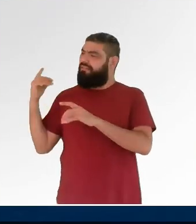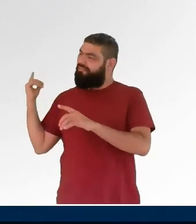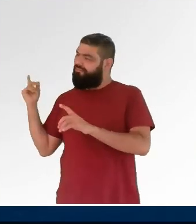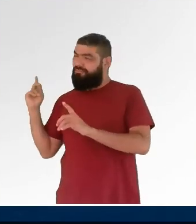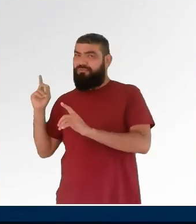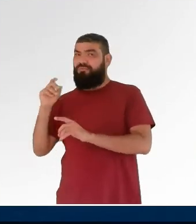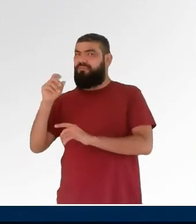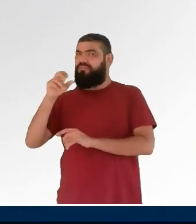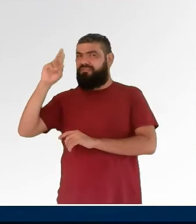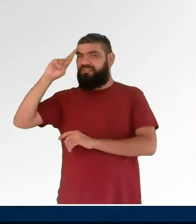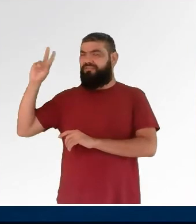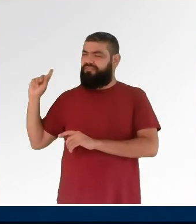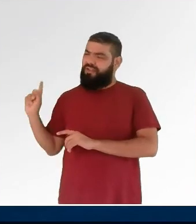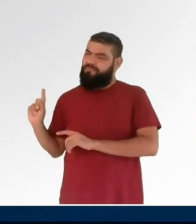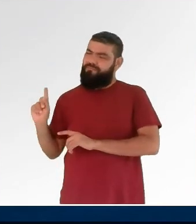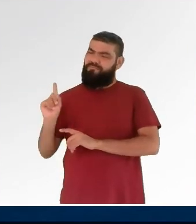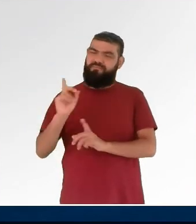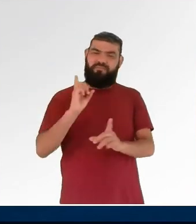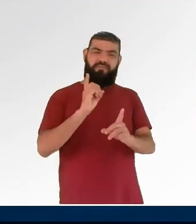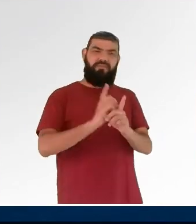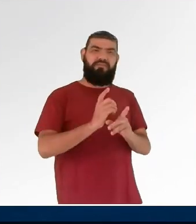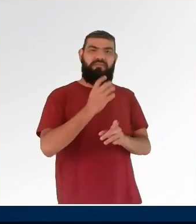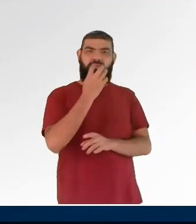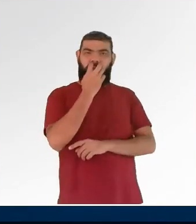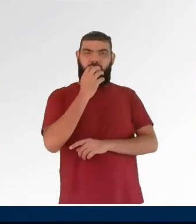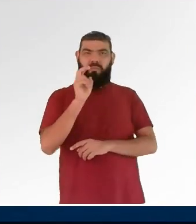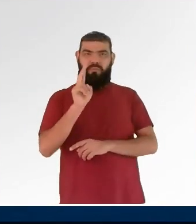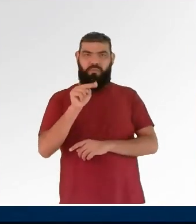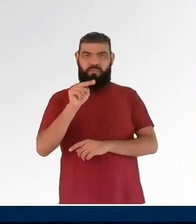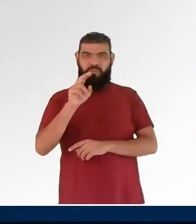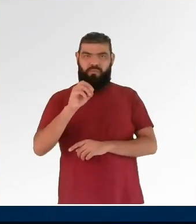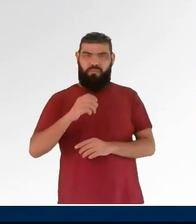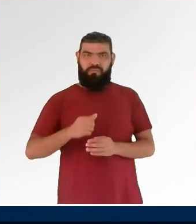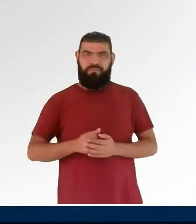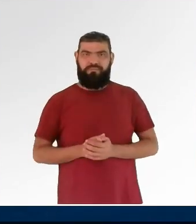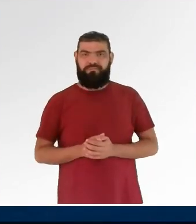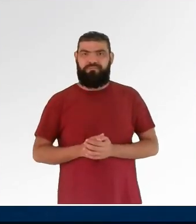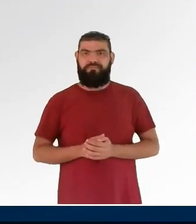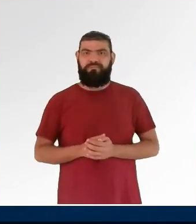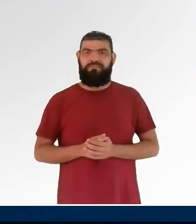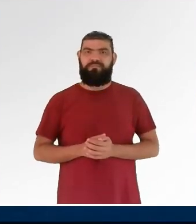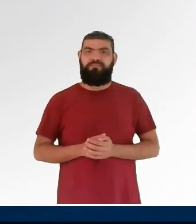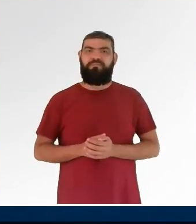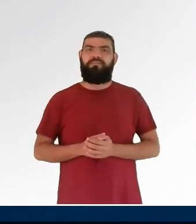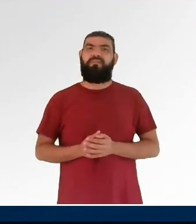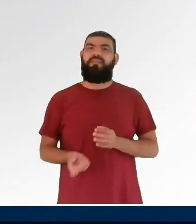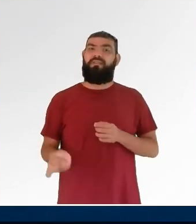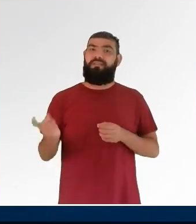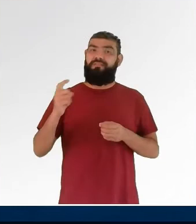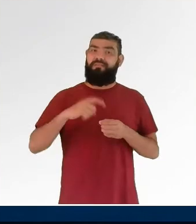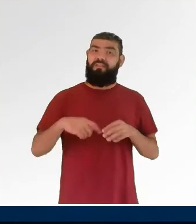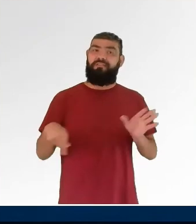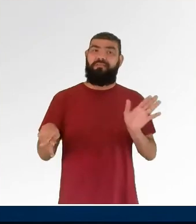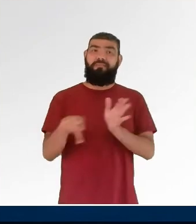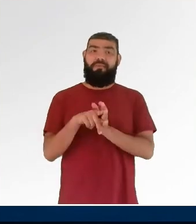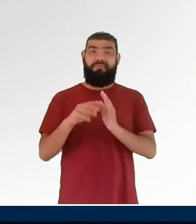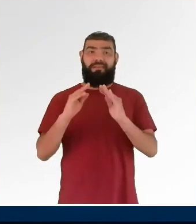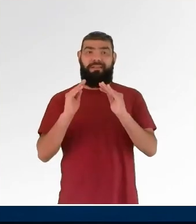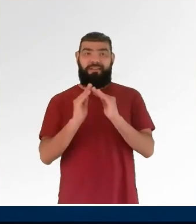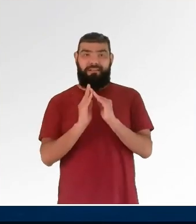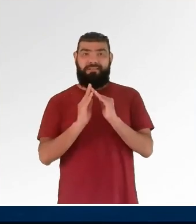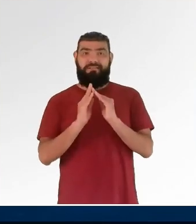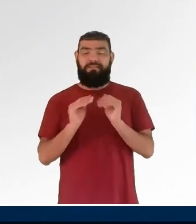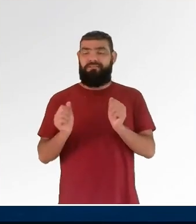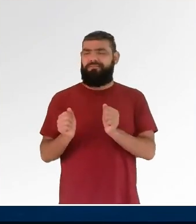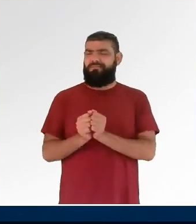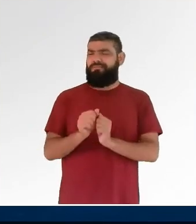o Uno, claro, volta a viver no seu lar, na sua casa, com as crianças, e Brigitte não passa a mais ser um